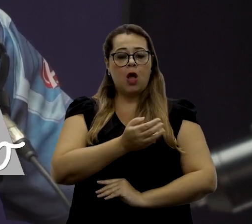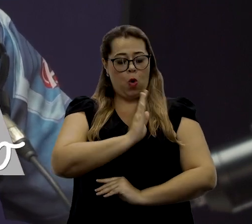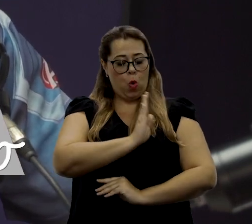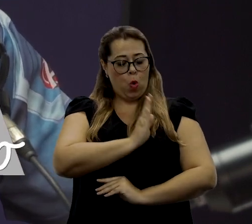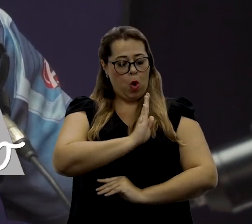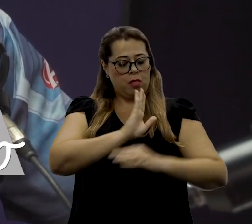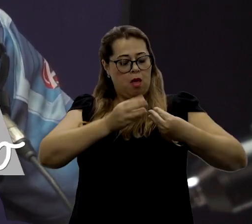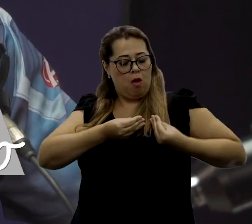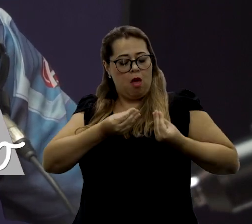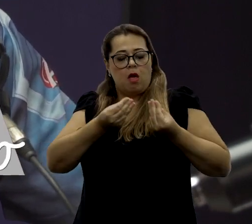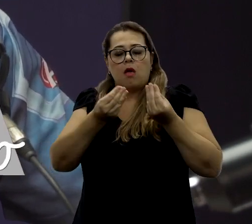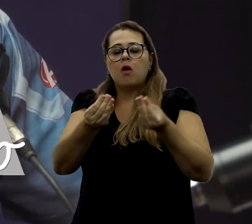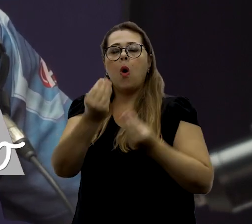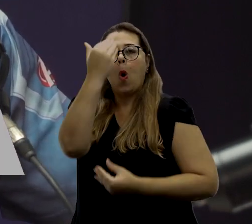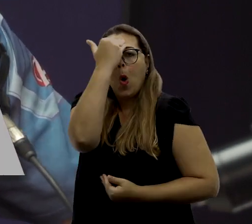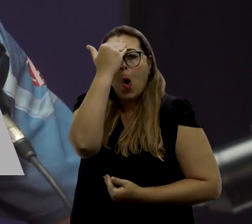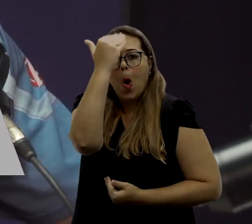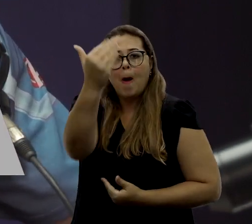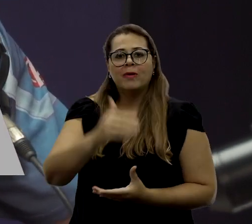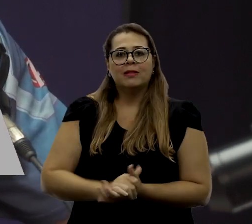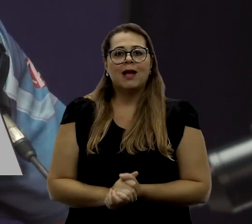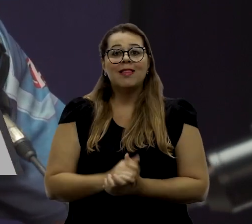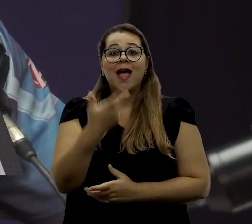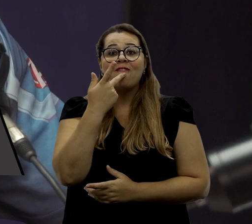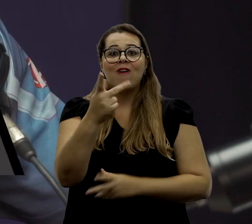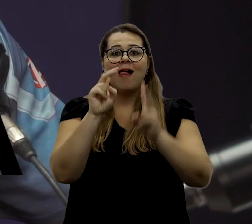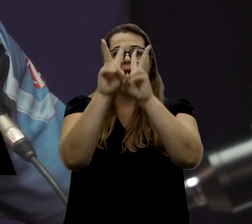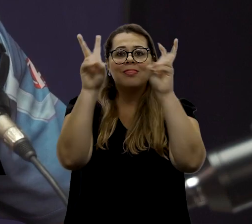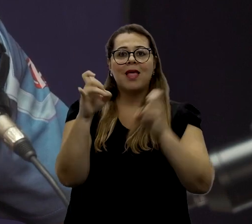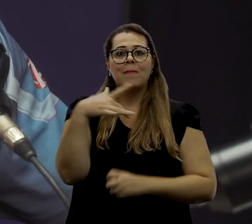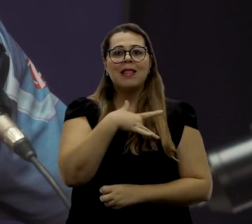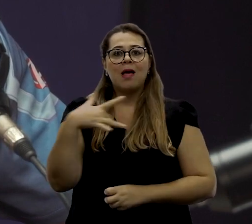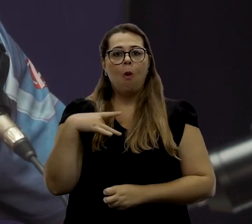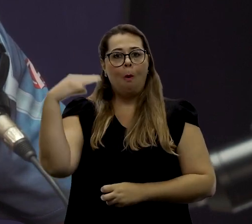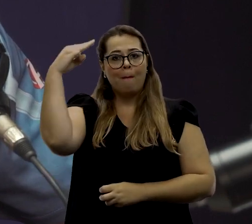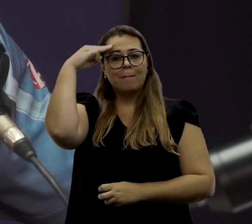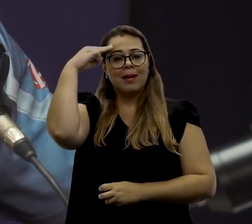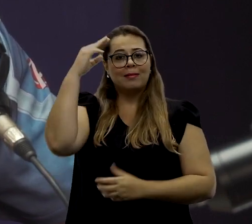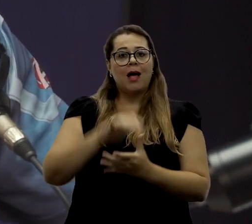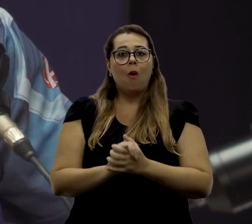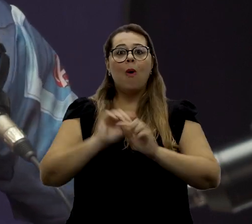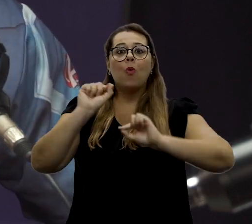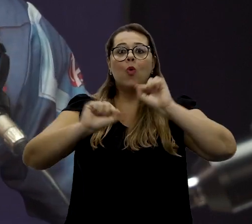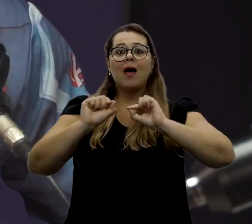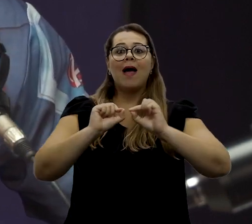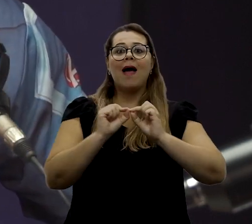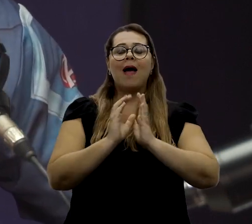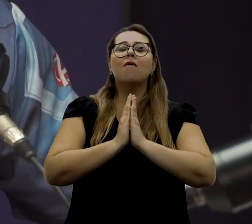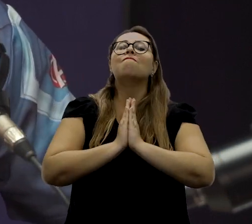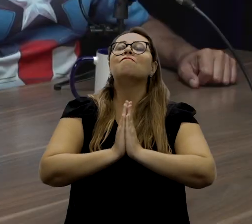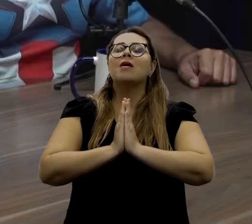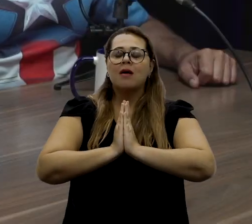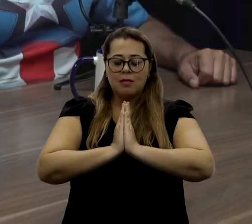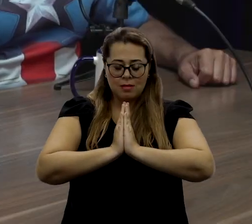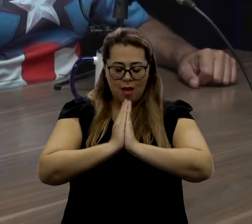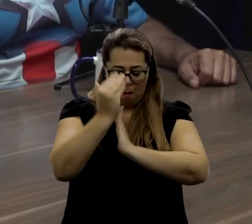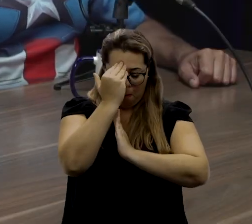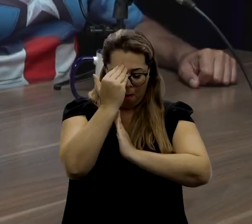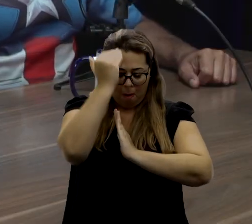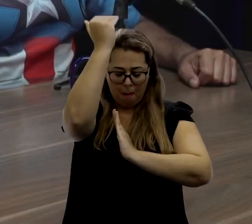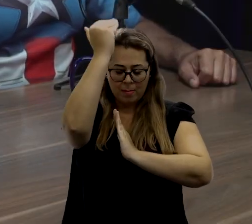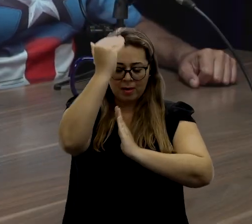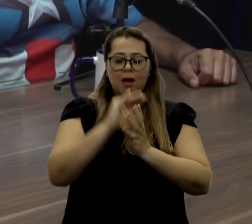diz obrigado. Acho que para falar já de saúde mental, a primeira coisa que nós precisamos pensar é a gratidão.